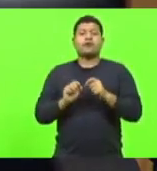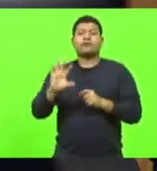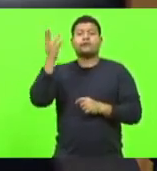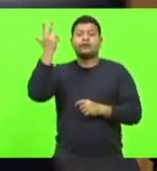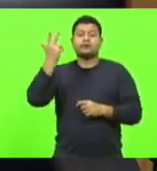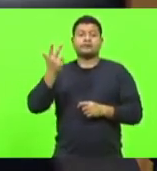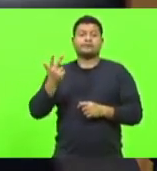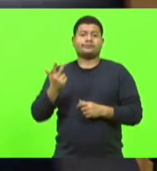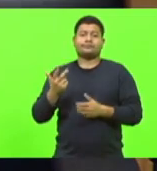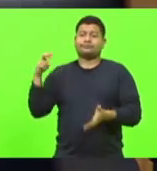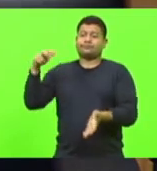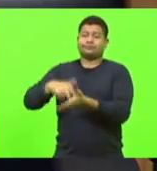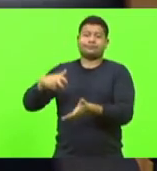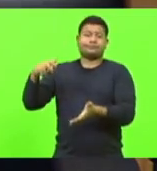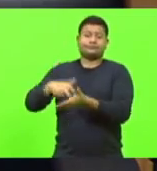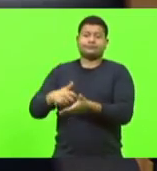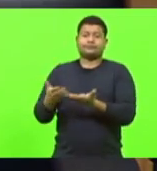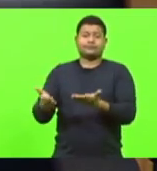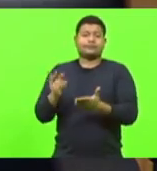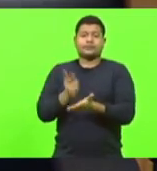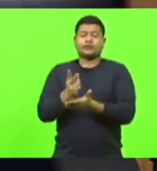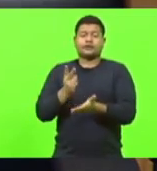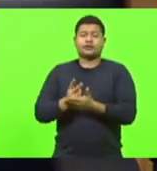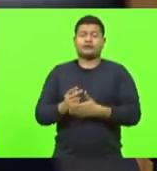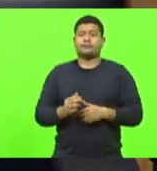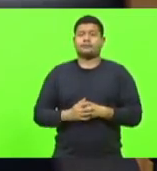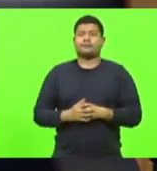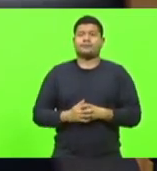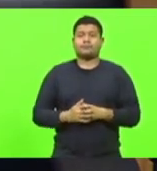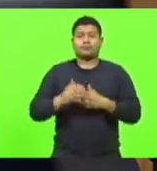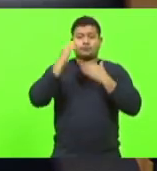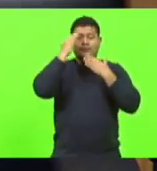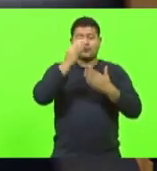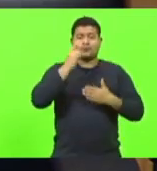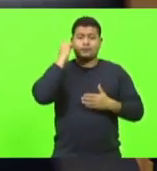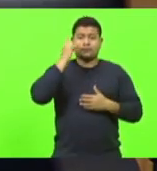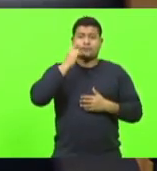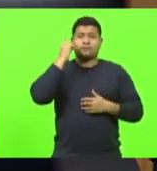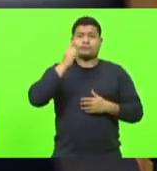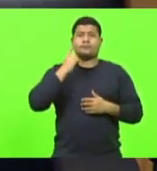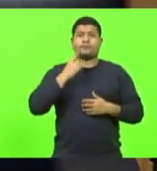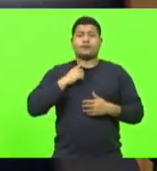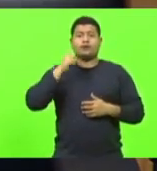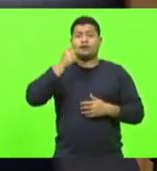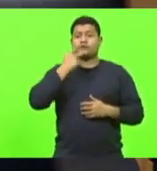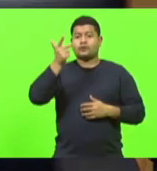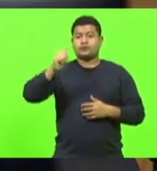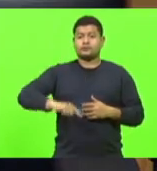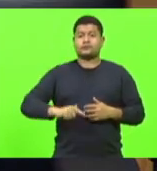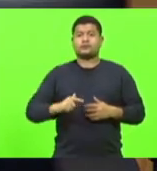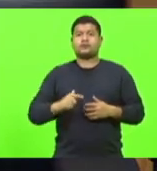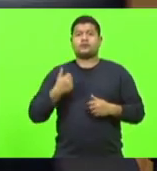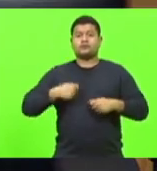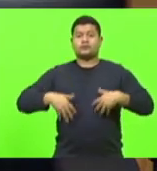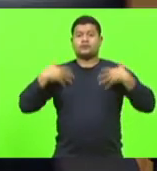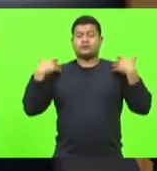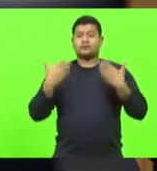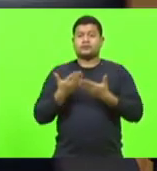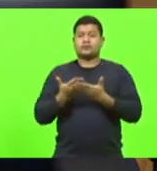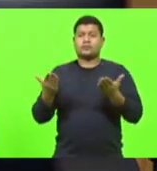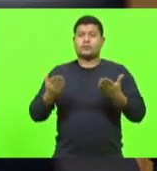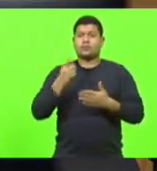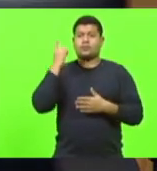dos gestores do dinheiro público Muito obrigado senhor Deputado mais uma vez tentar aqui minhas homenagens aos senhores deputados